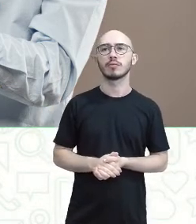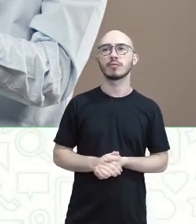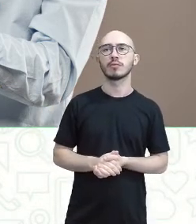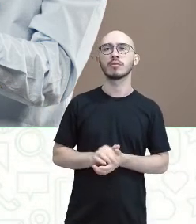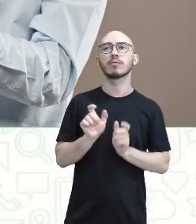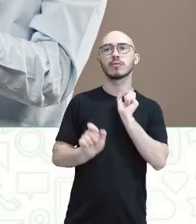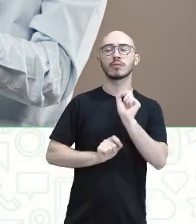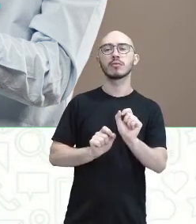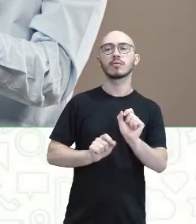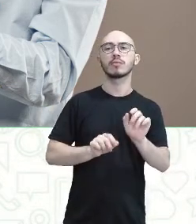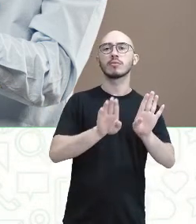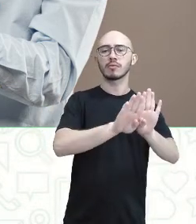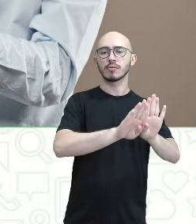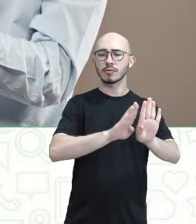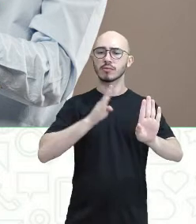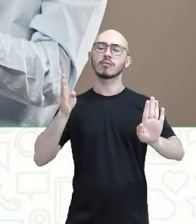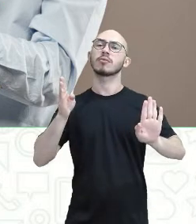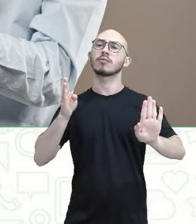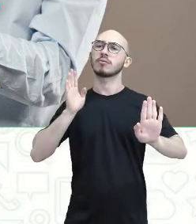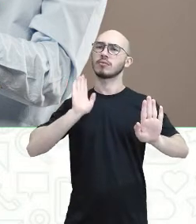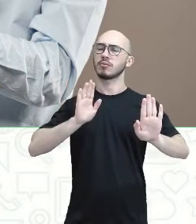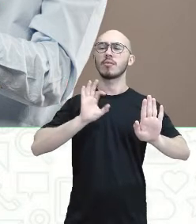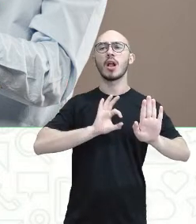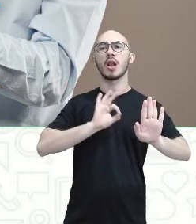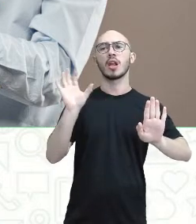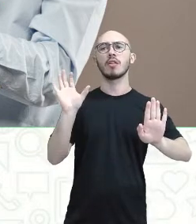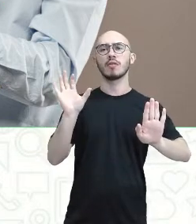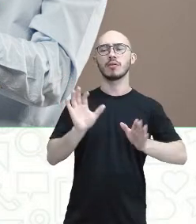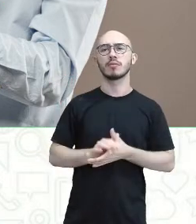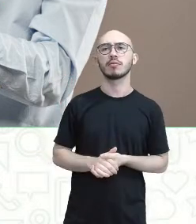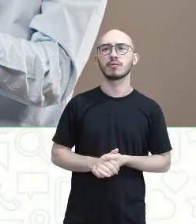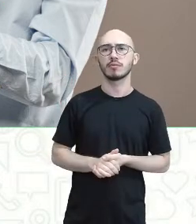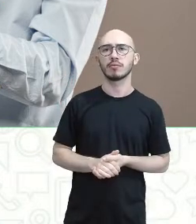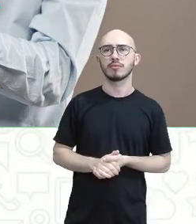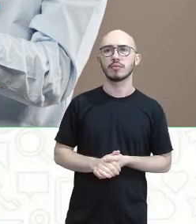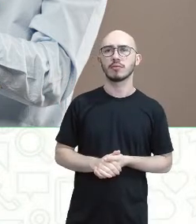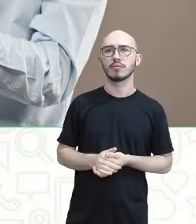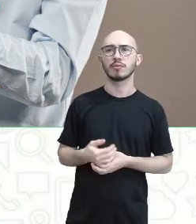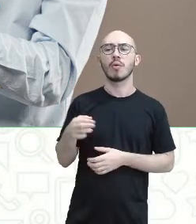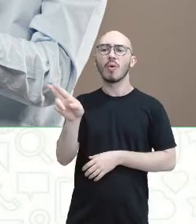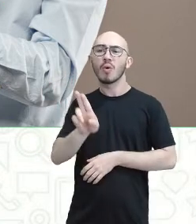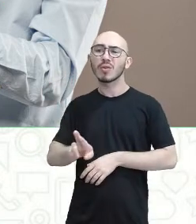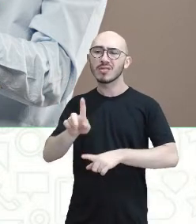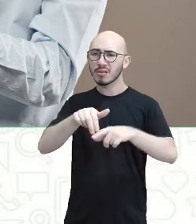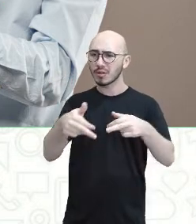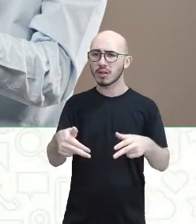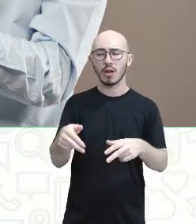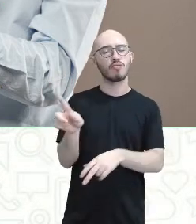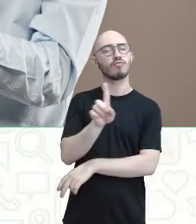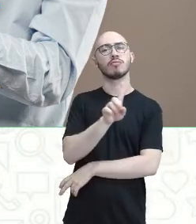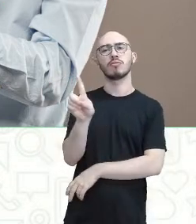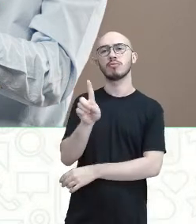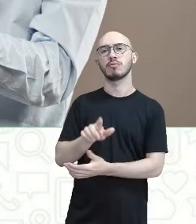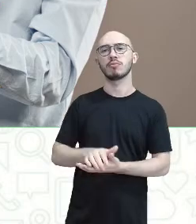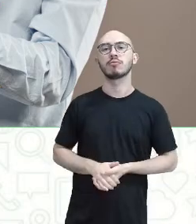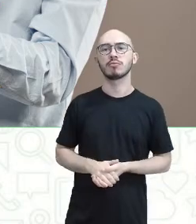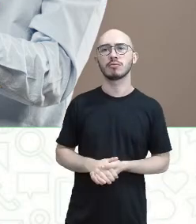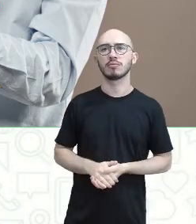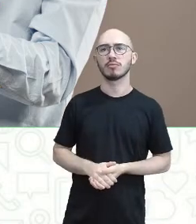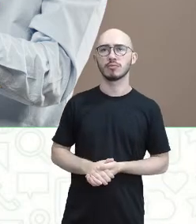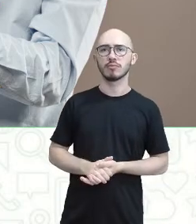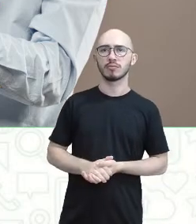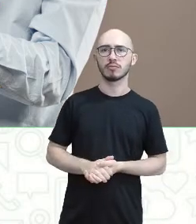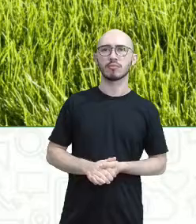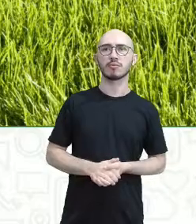a porta aberta. Don't handle the equipment. Não manuseie o equipamento. Read all